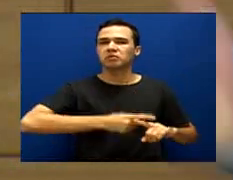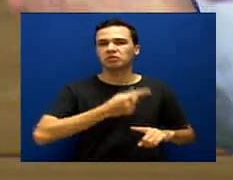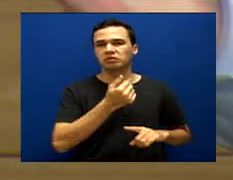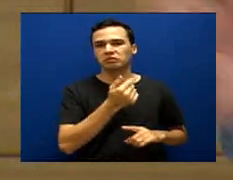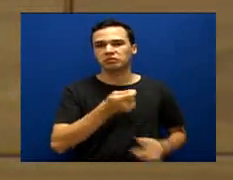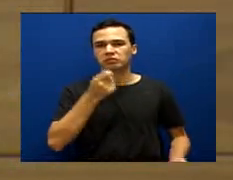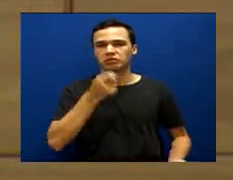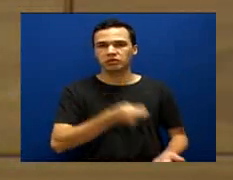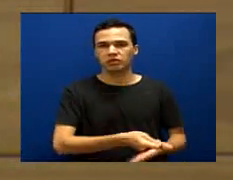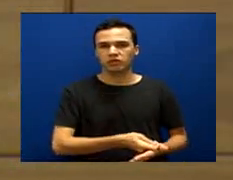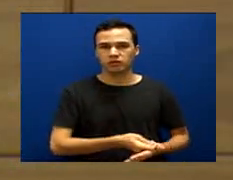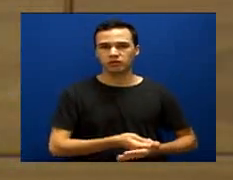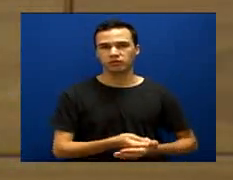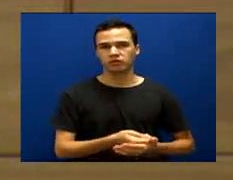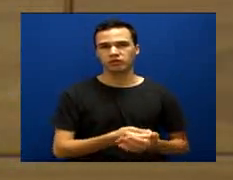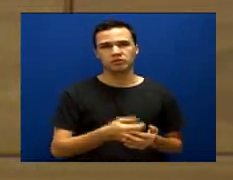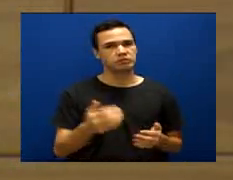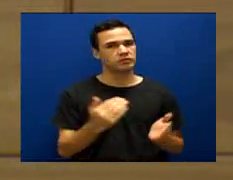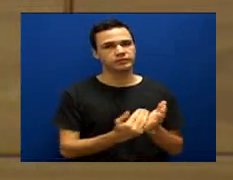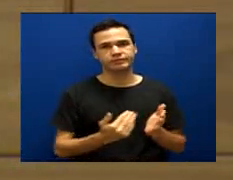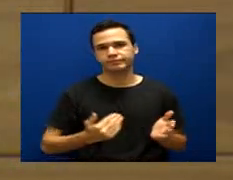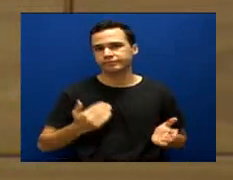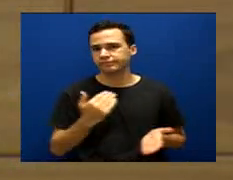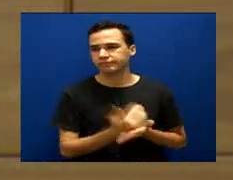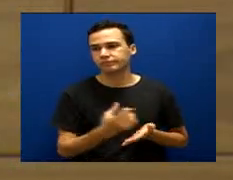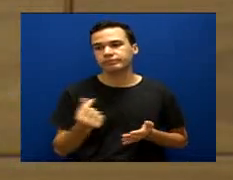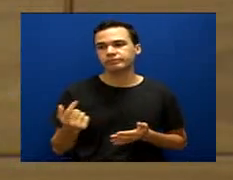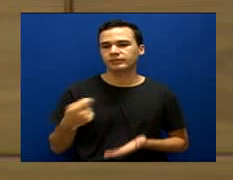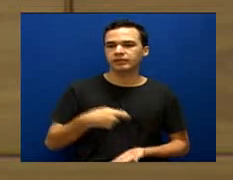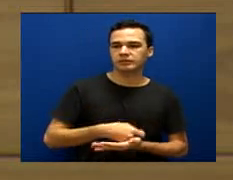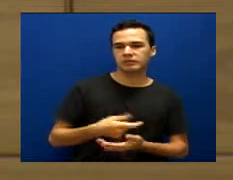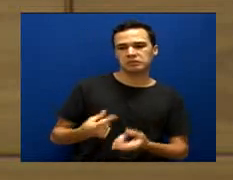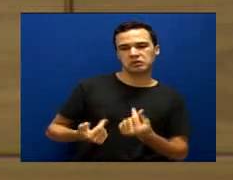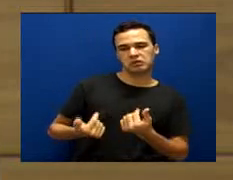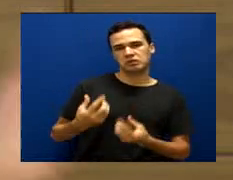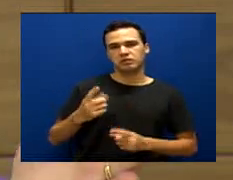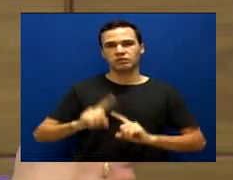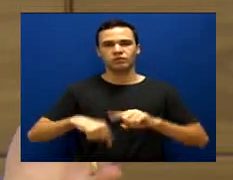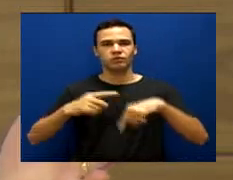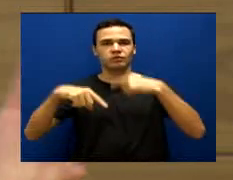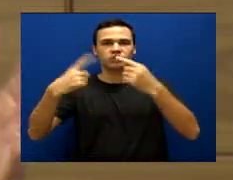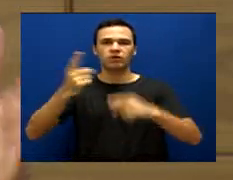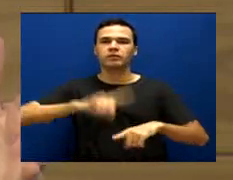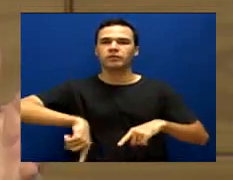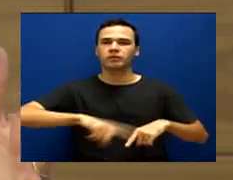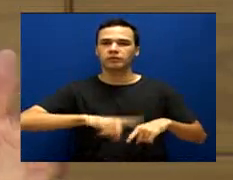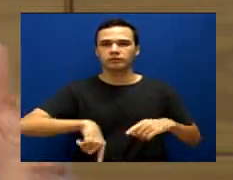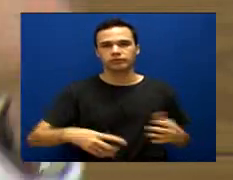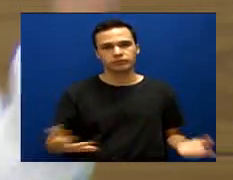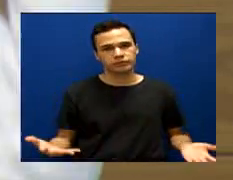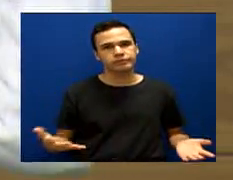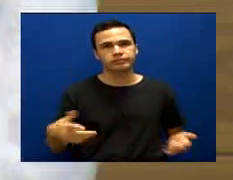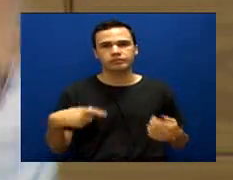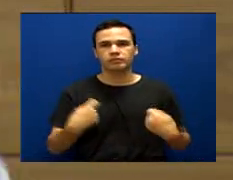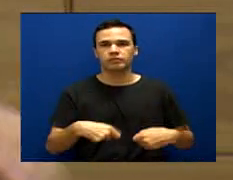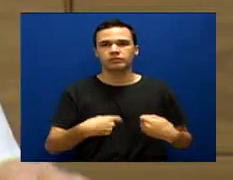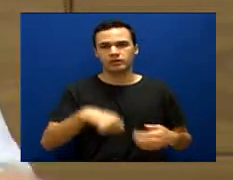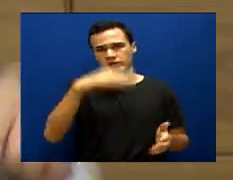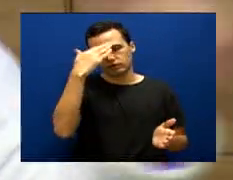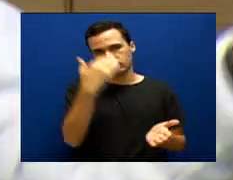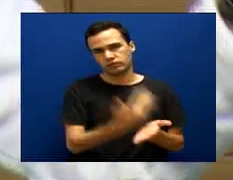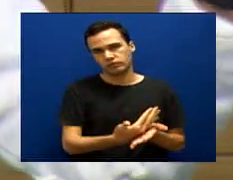recolhe é muito maior. Então, ignora-se isso. É proibido, é proibido. A multa deve